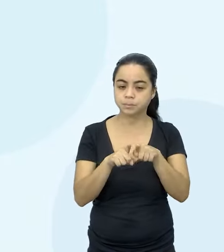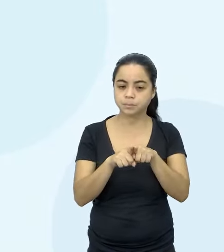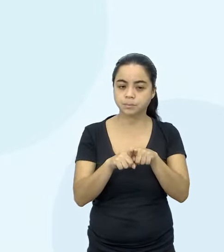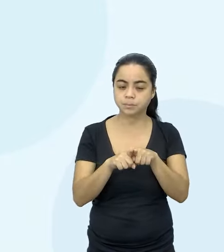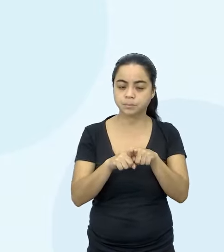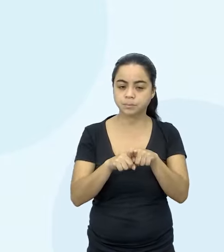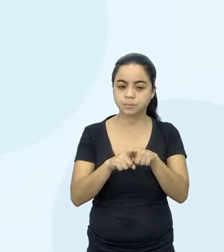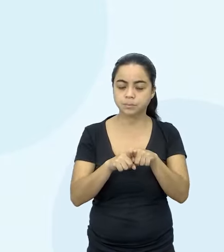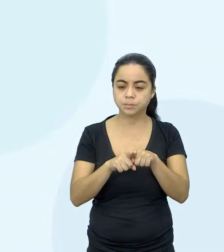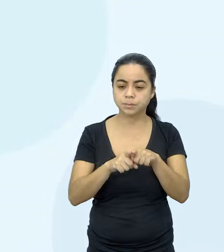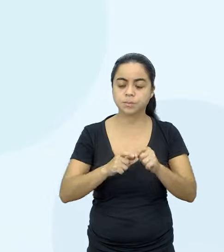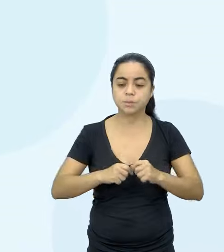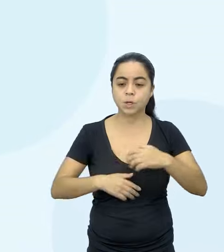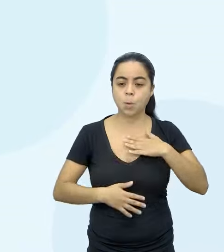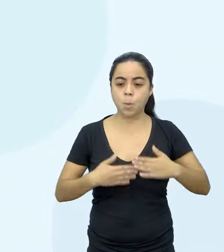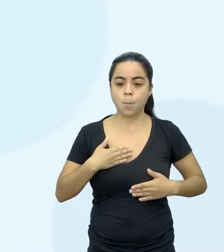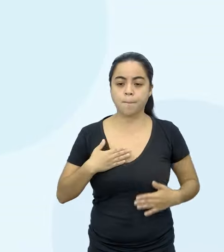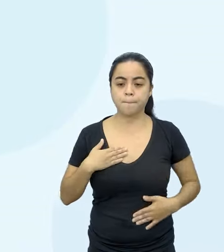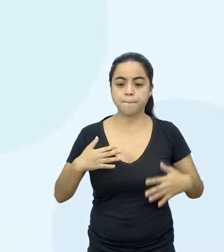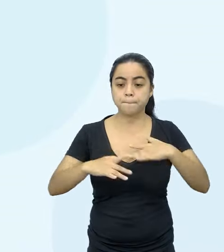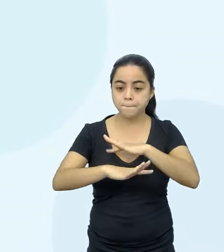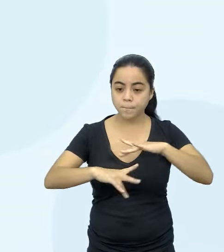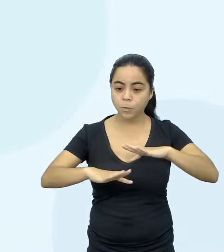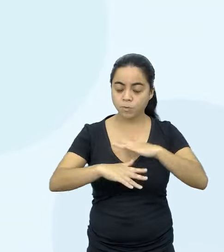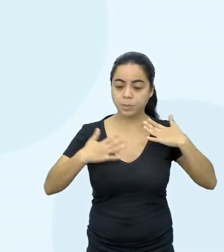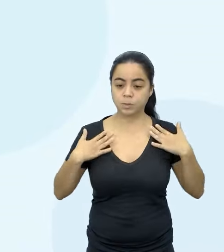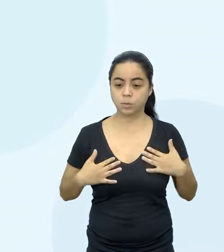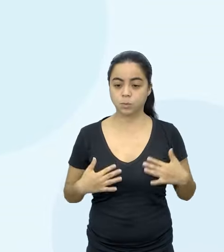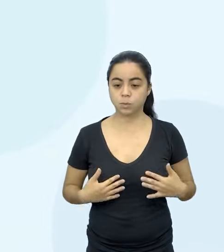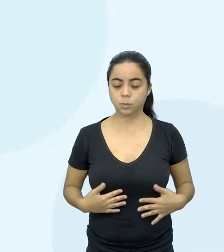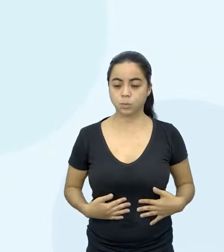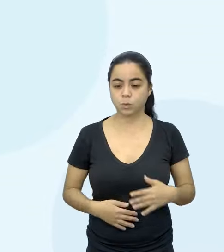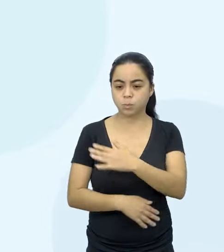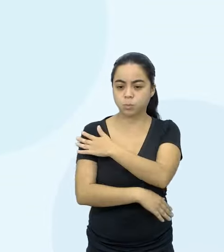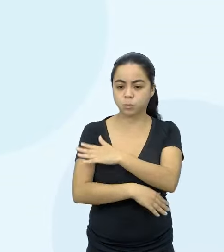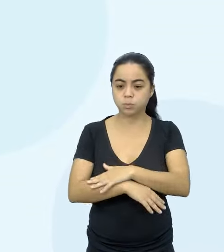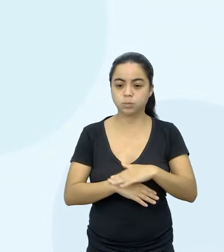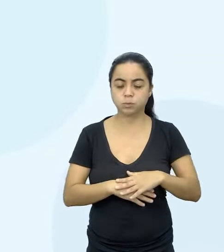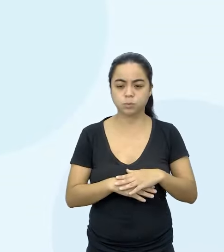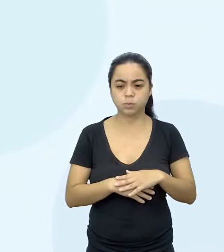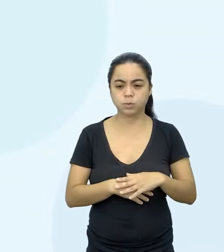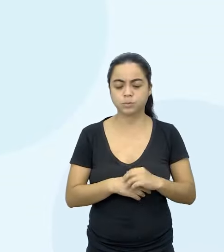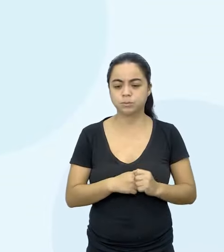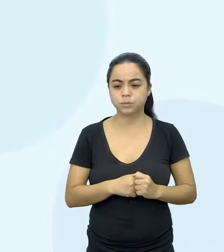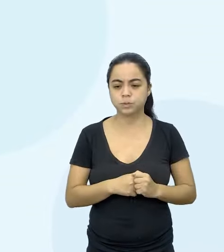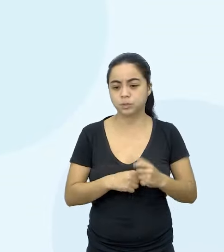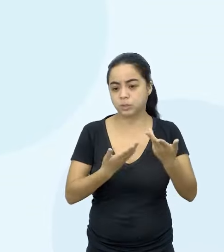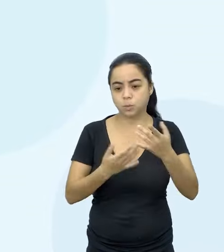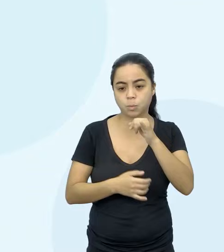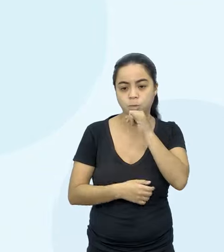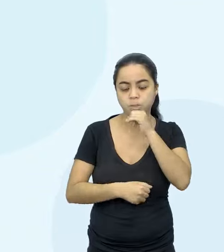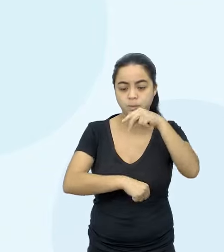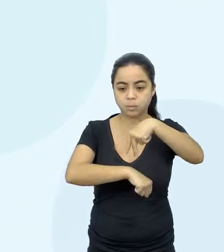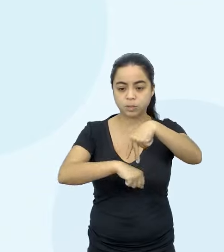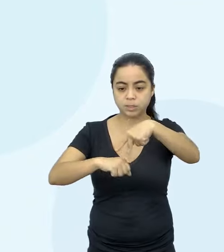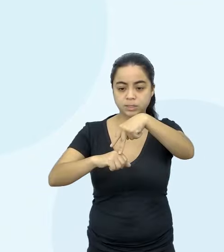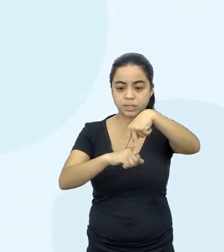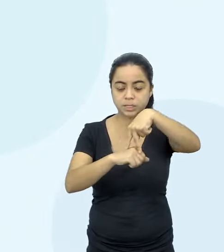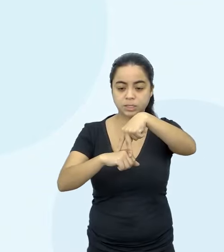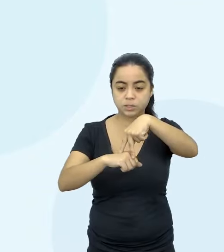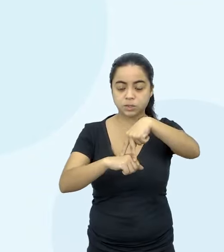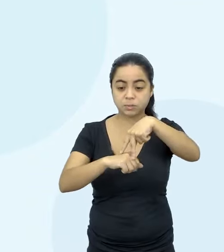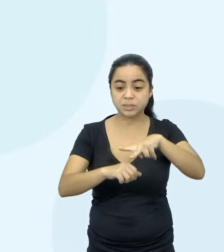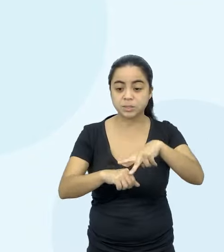Da ação do movimento do corpo, da ação né? do Os movimento do membros que corpo. estão envolvidos nessa ação, né? Que nem do skate, é o equilíbrio, mas ele está